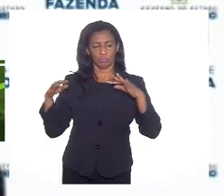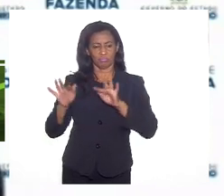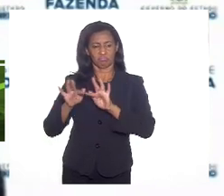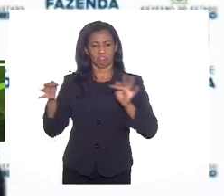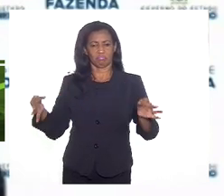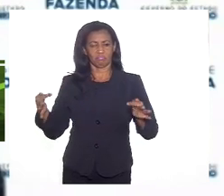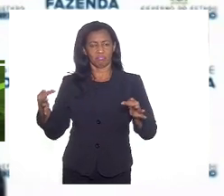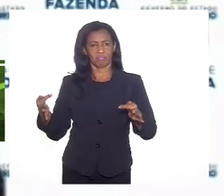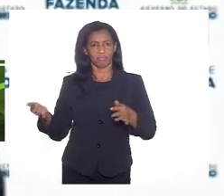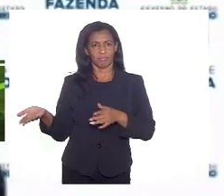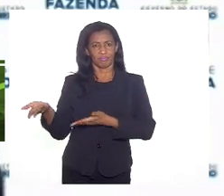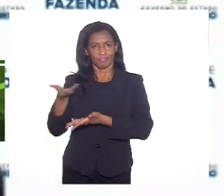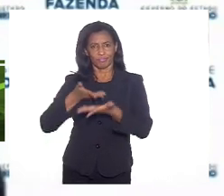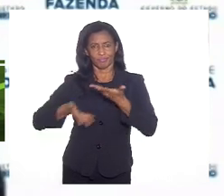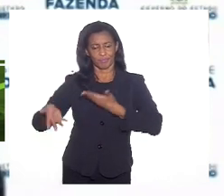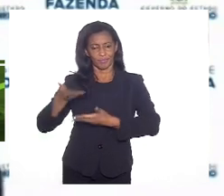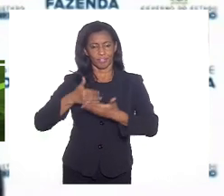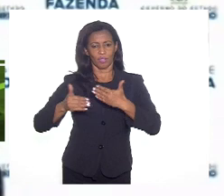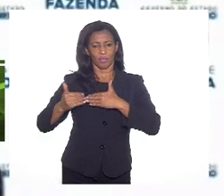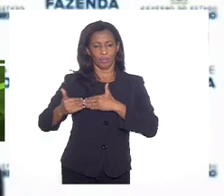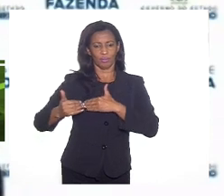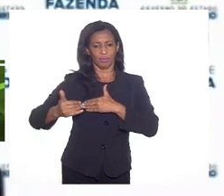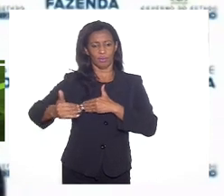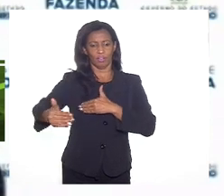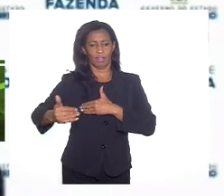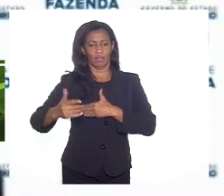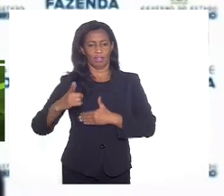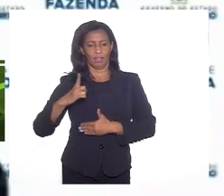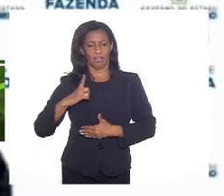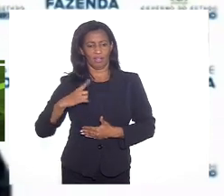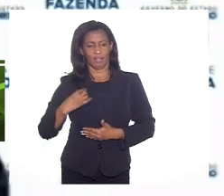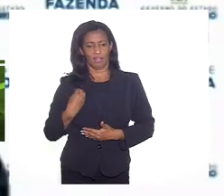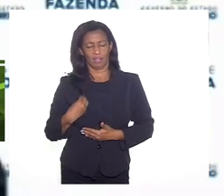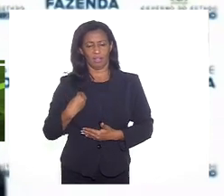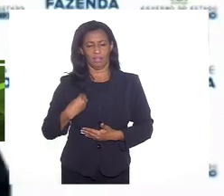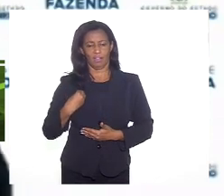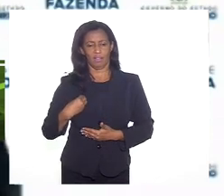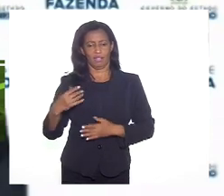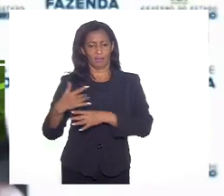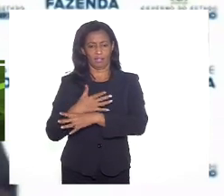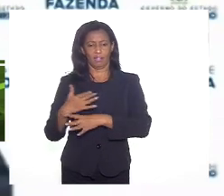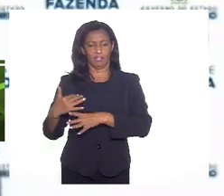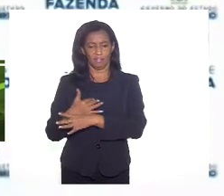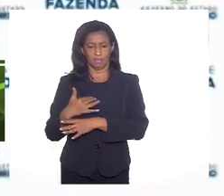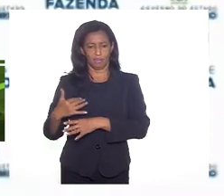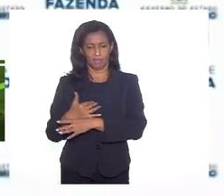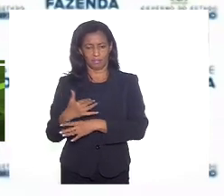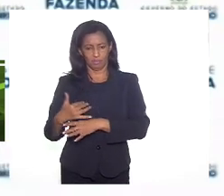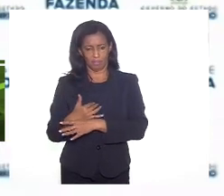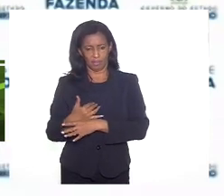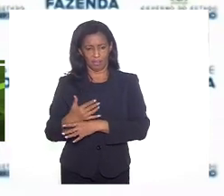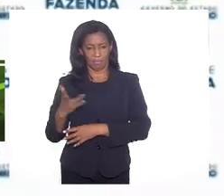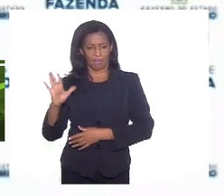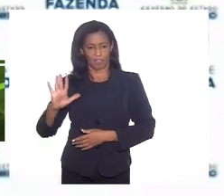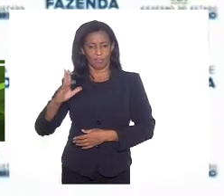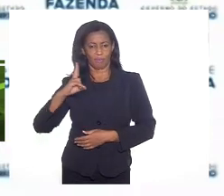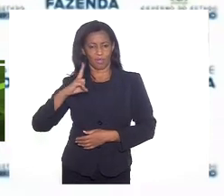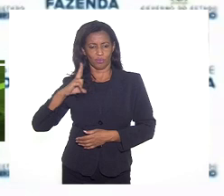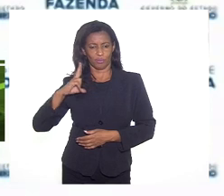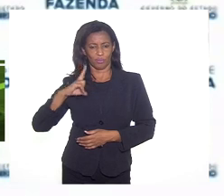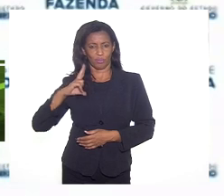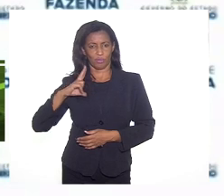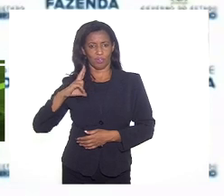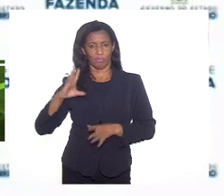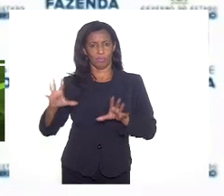foi isso ao longo da existência dessa cidade, mais particularmente da